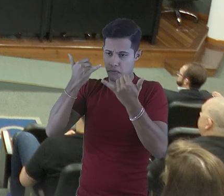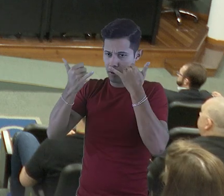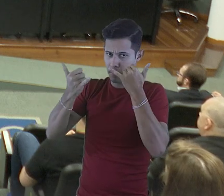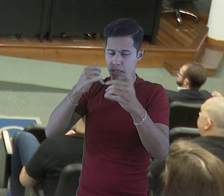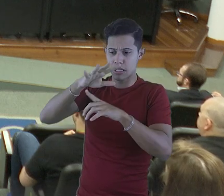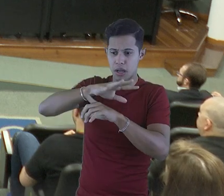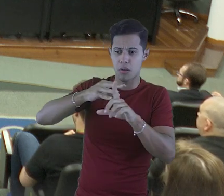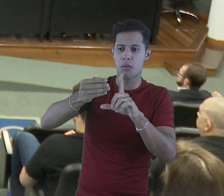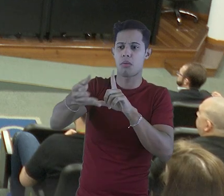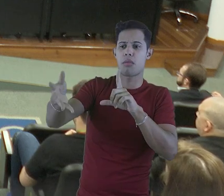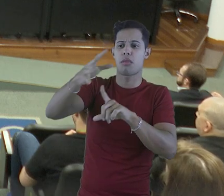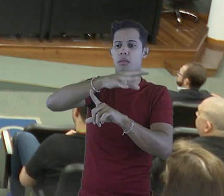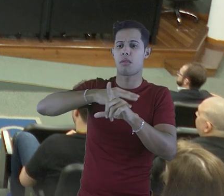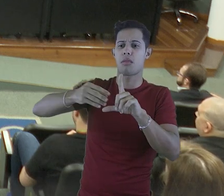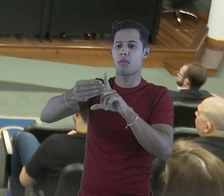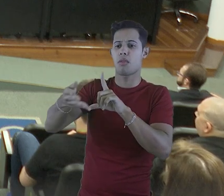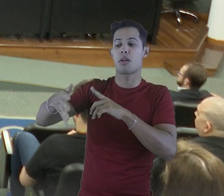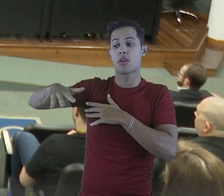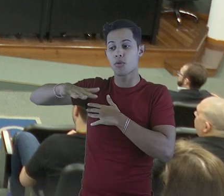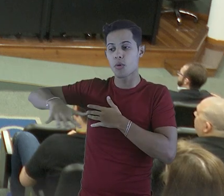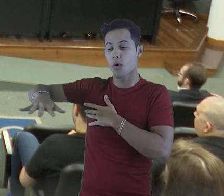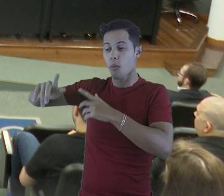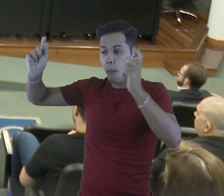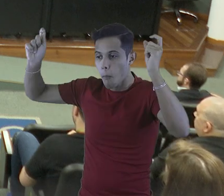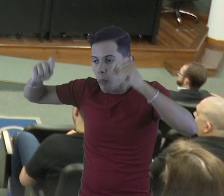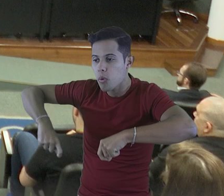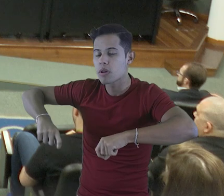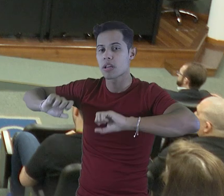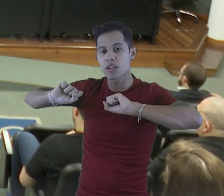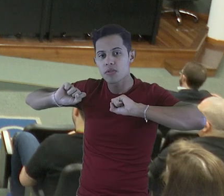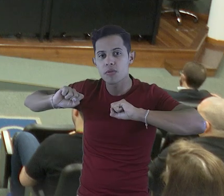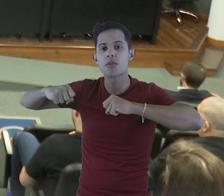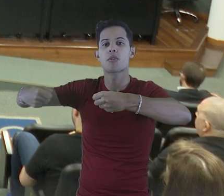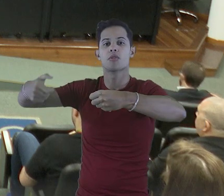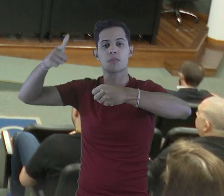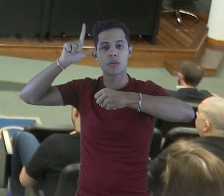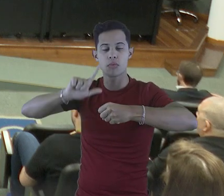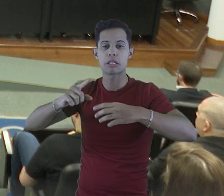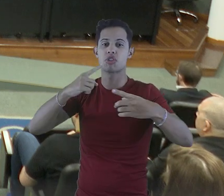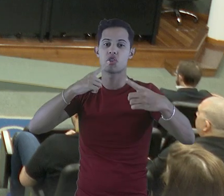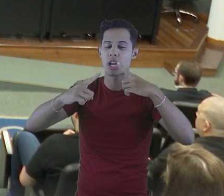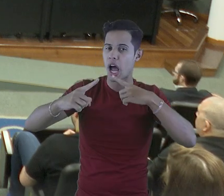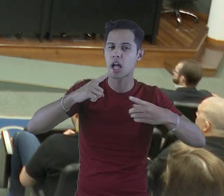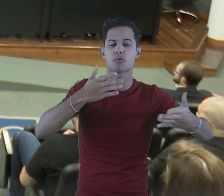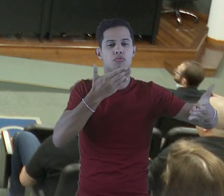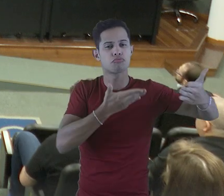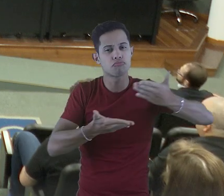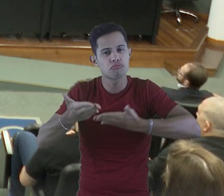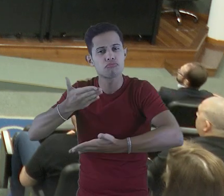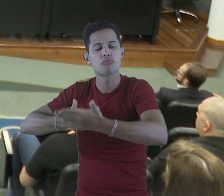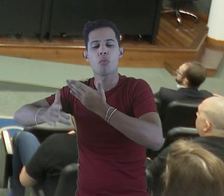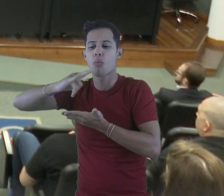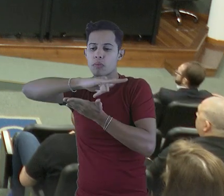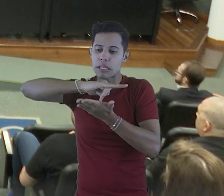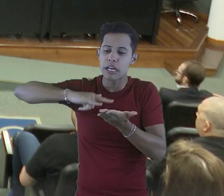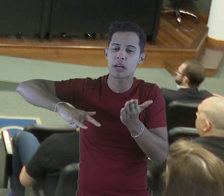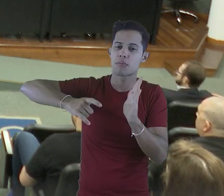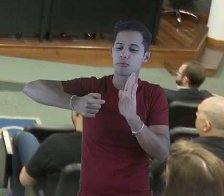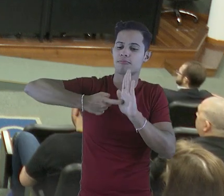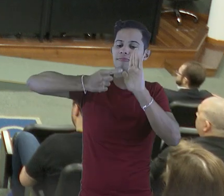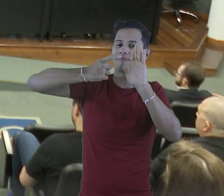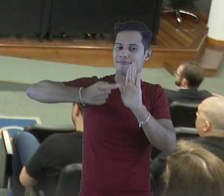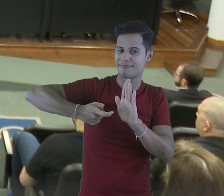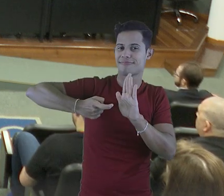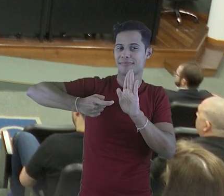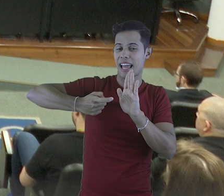política de compartilhamento de informação vocês vão ter que deixar claro e vocês vão fazer o possível pra que esse termo de compartilhamento seja bilateral seja dialógico né seja